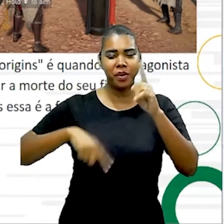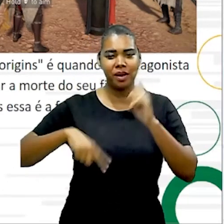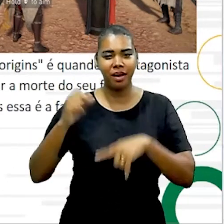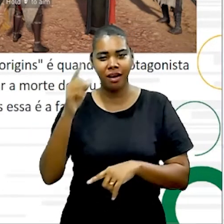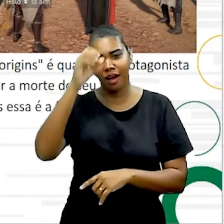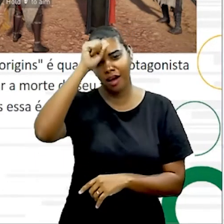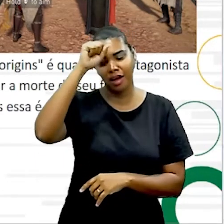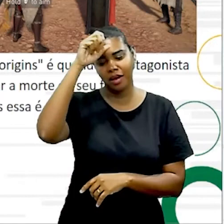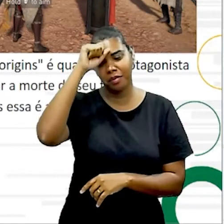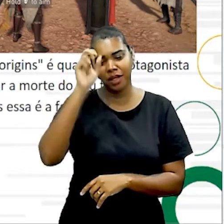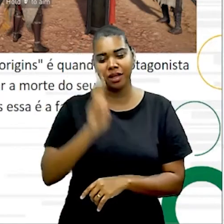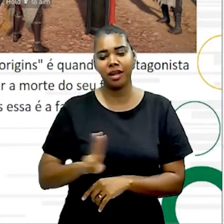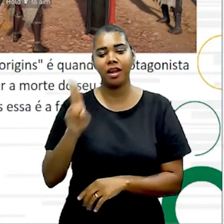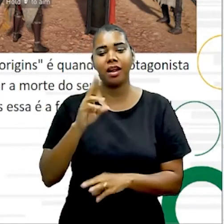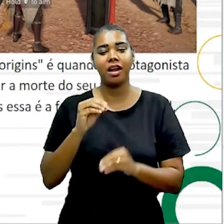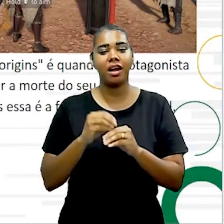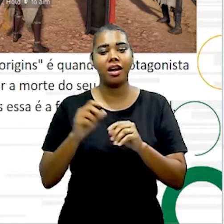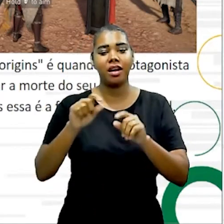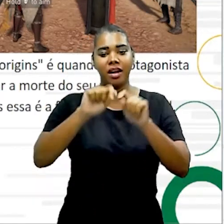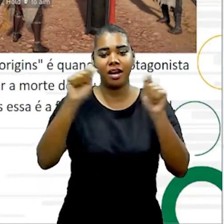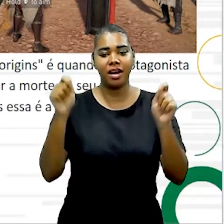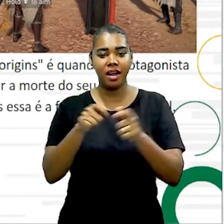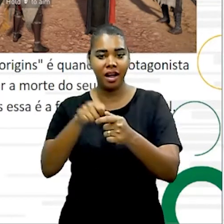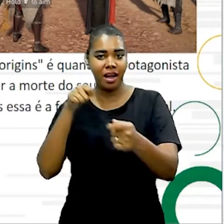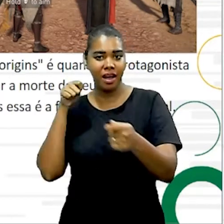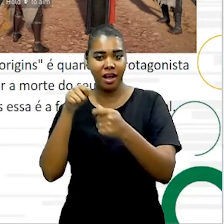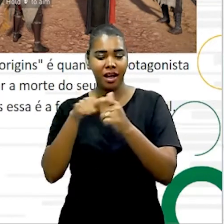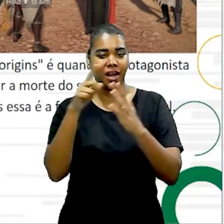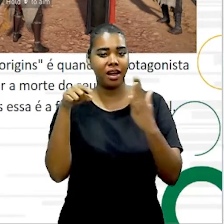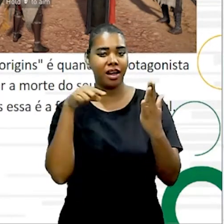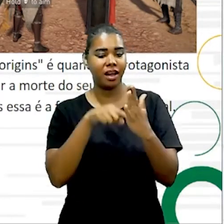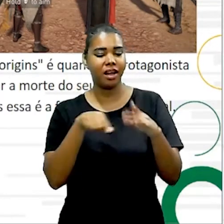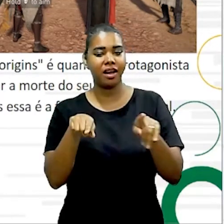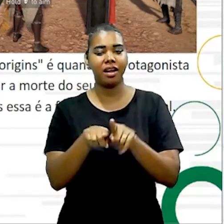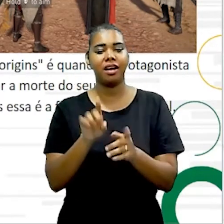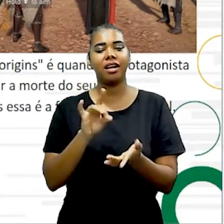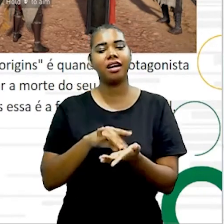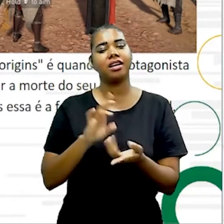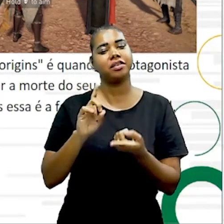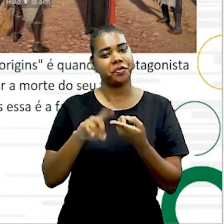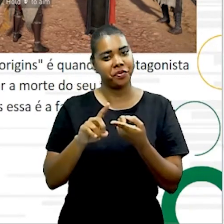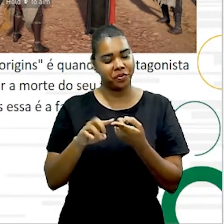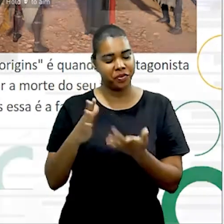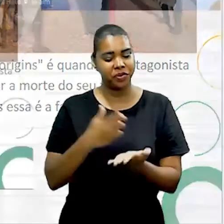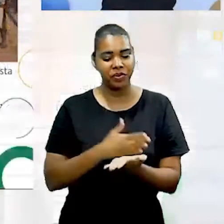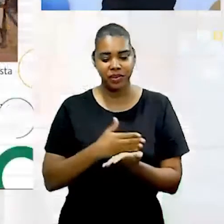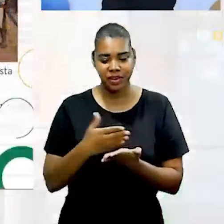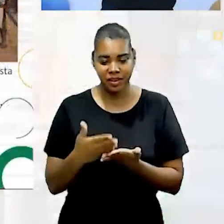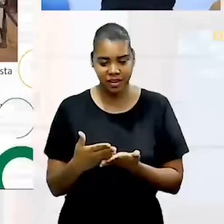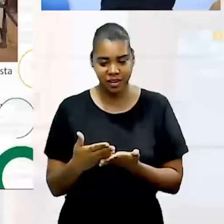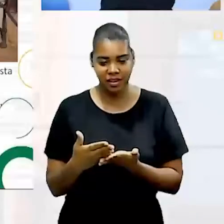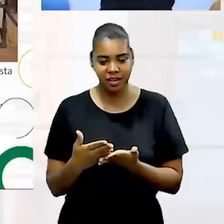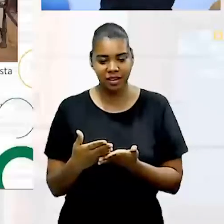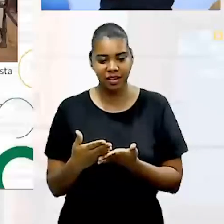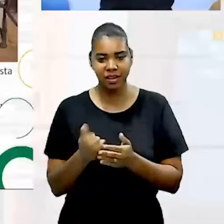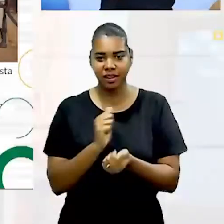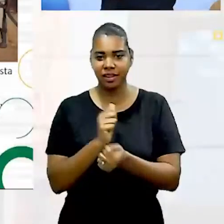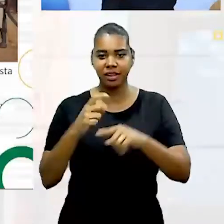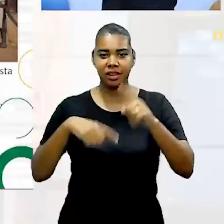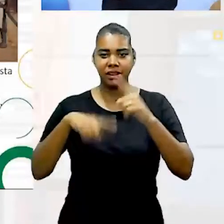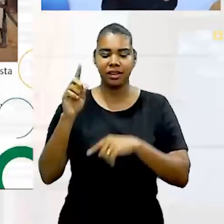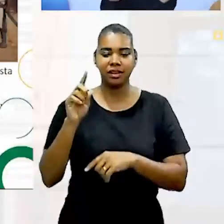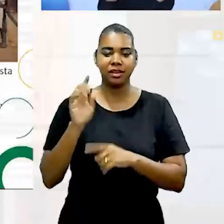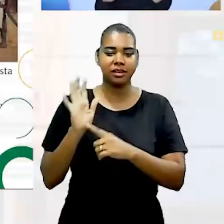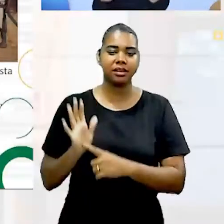usar arco e flecha, e no final você iria para um mapa maior. Que aí sim começaria a jogabilidade solta